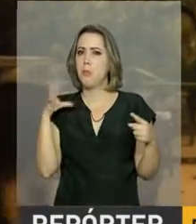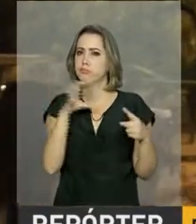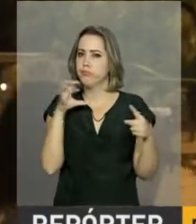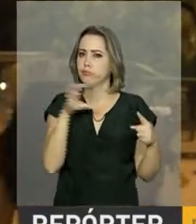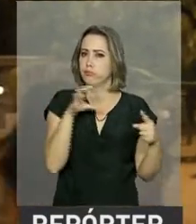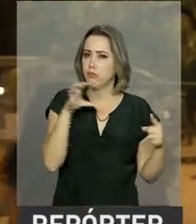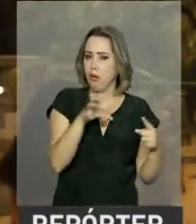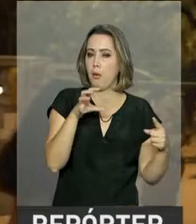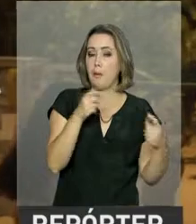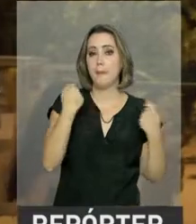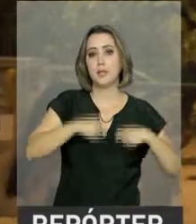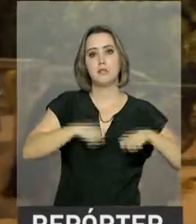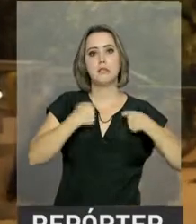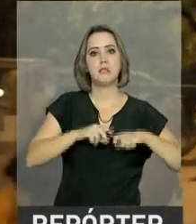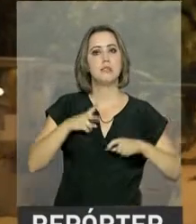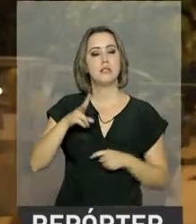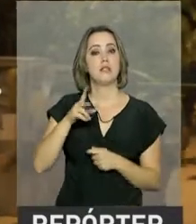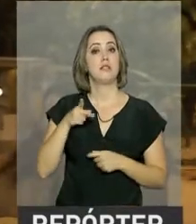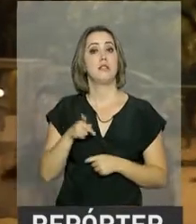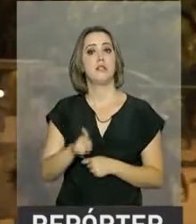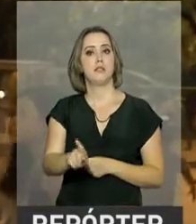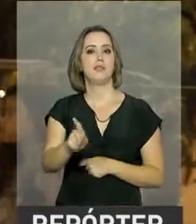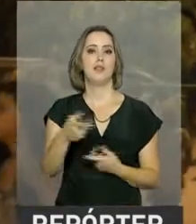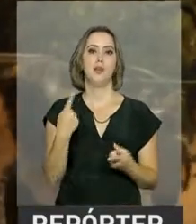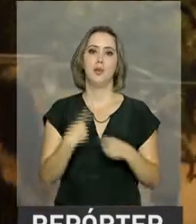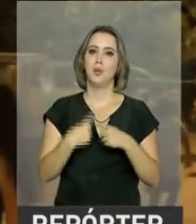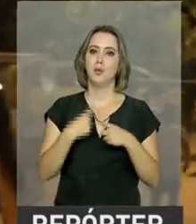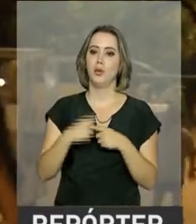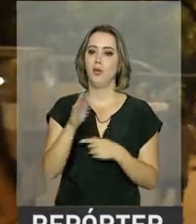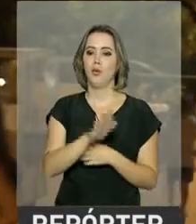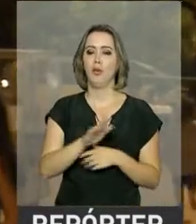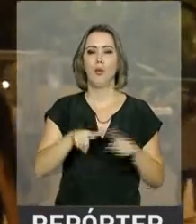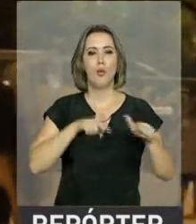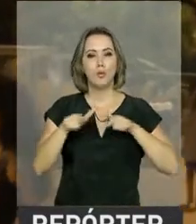constante, né? Porque, na verdade, o trabalho infantil, o trabalho